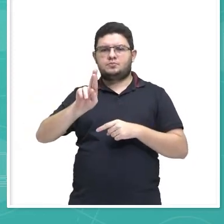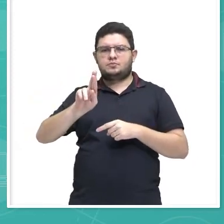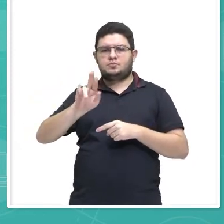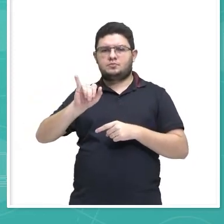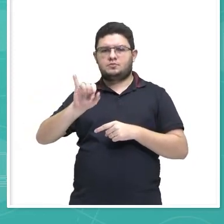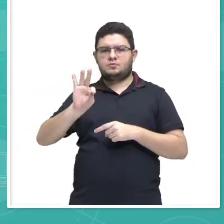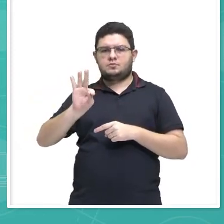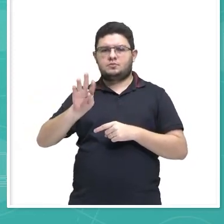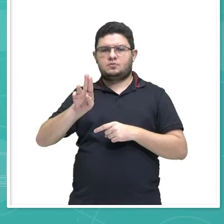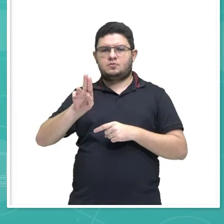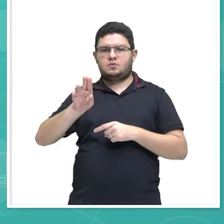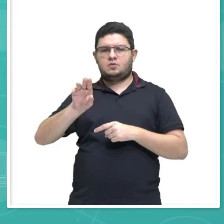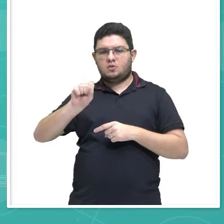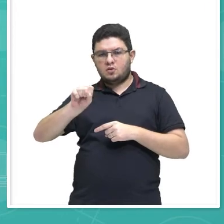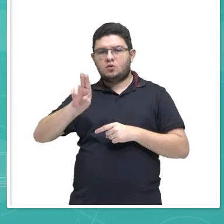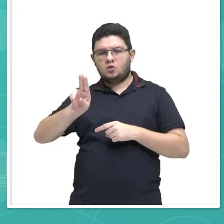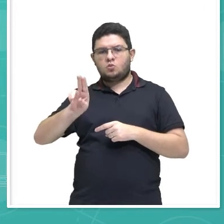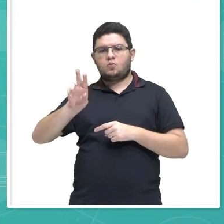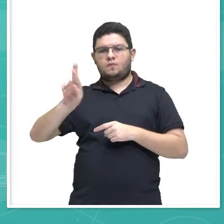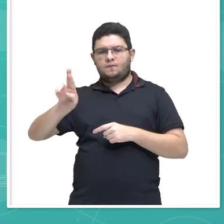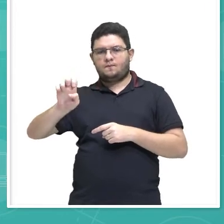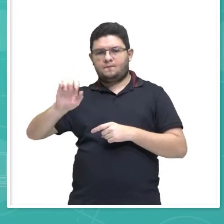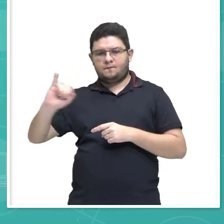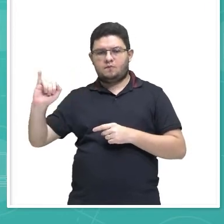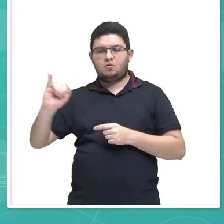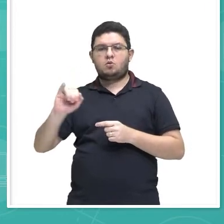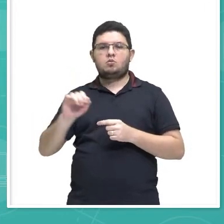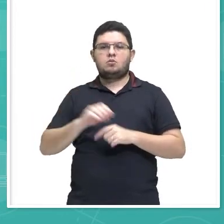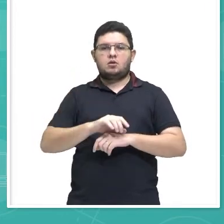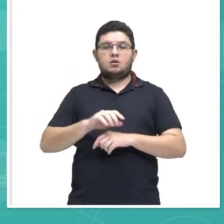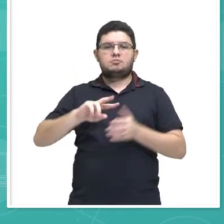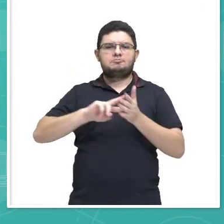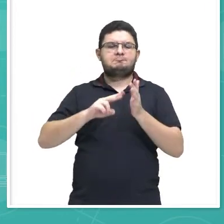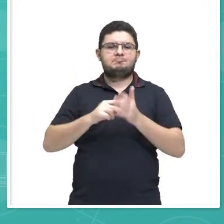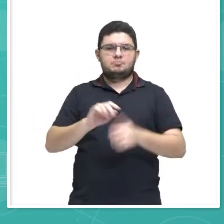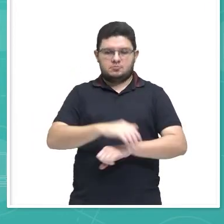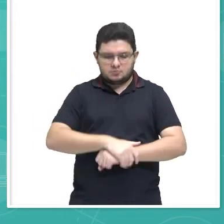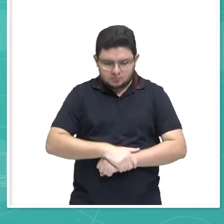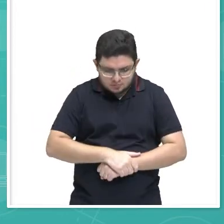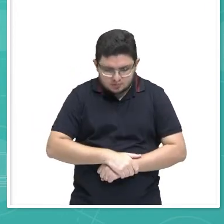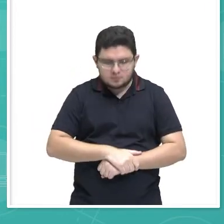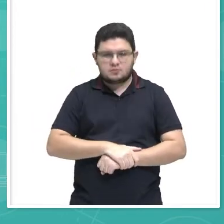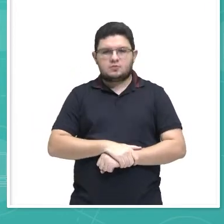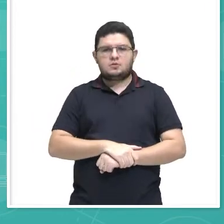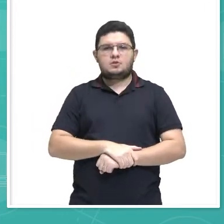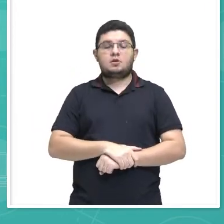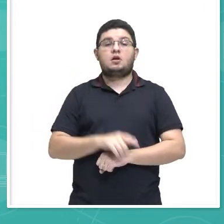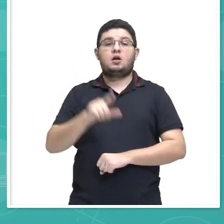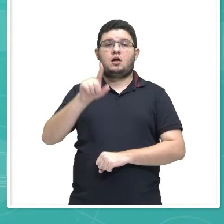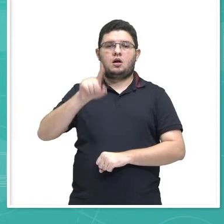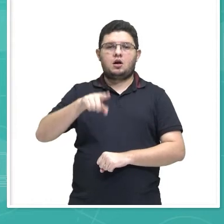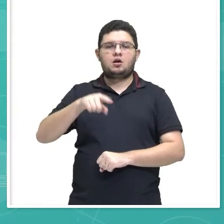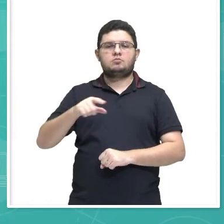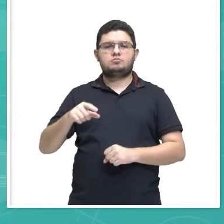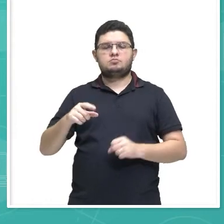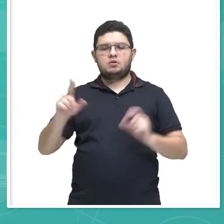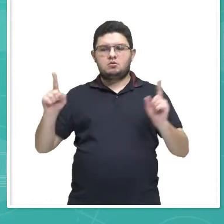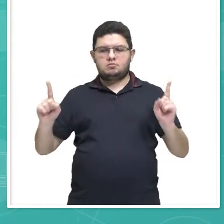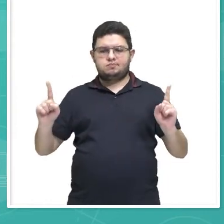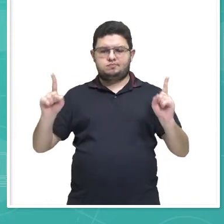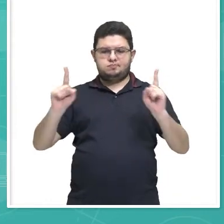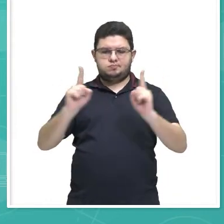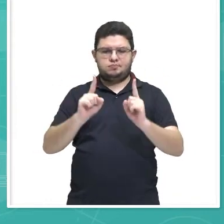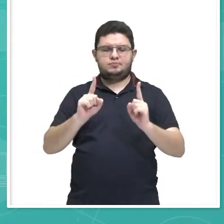pé, é uma forma de você ser cordial com os seus colegas, seus parceiros de